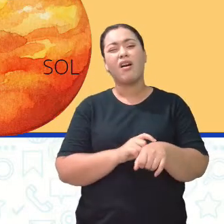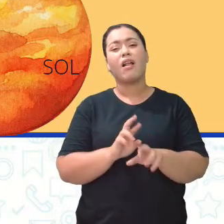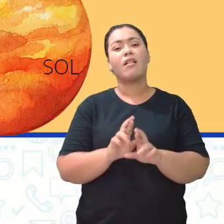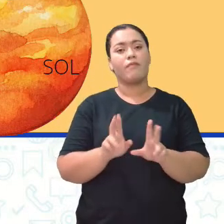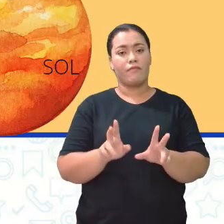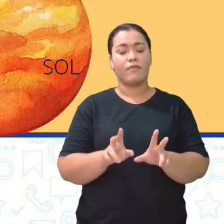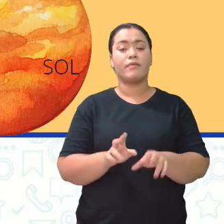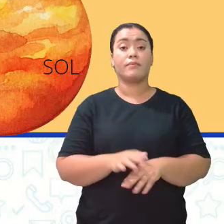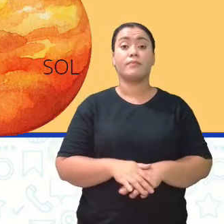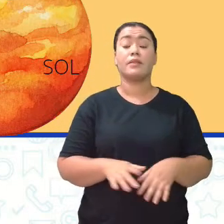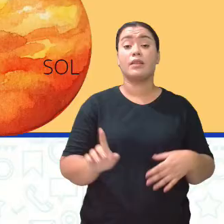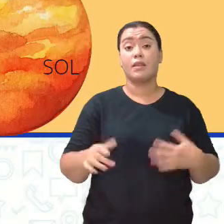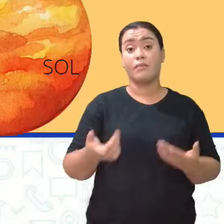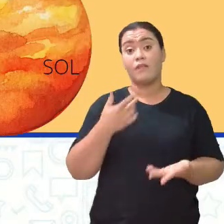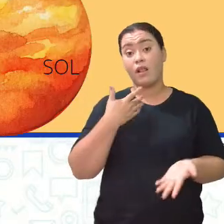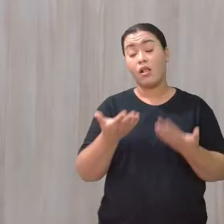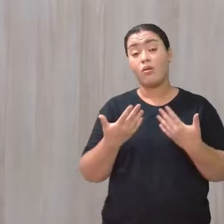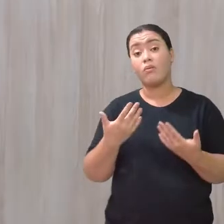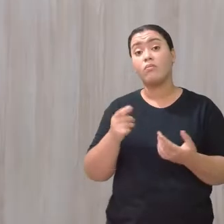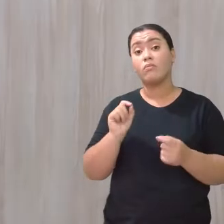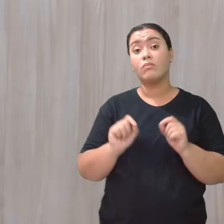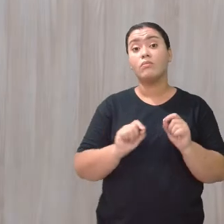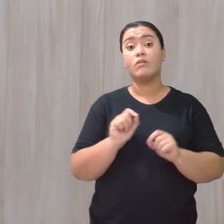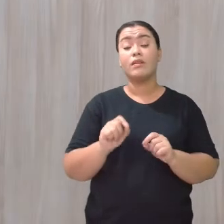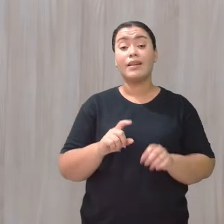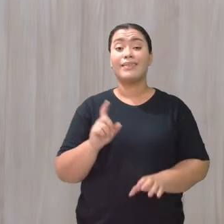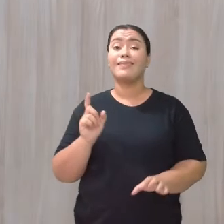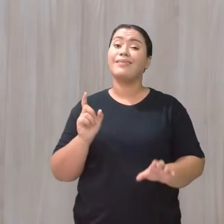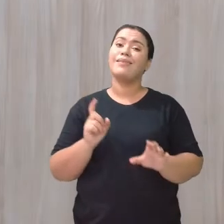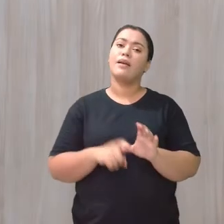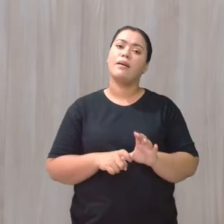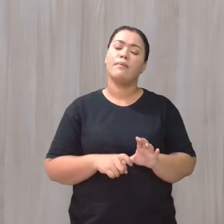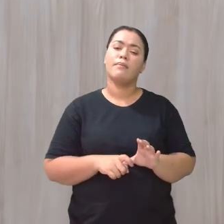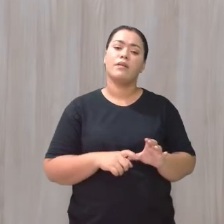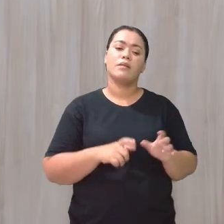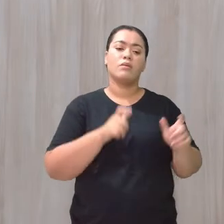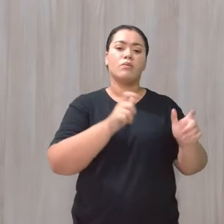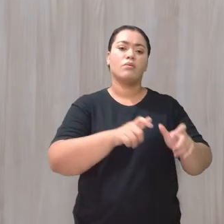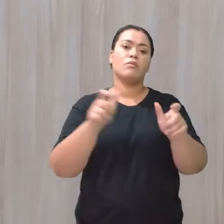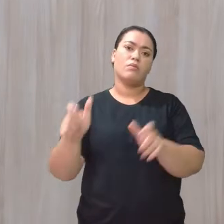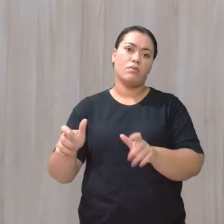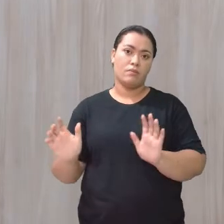falei para vocês, dependendo de um local para outro. E